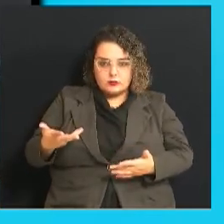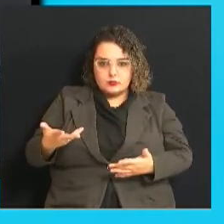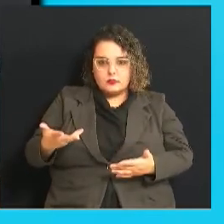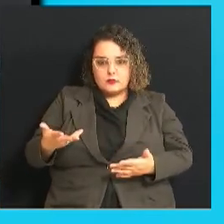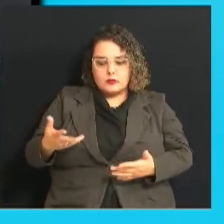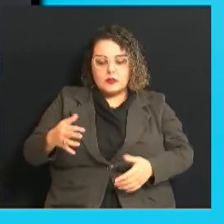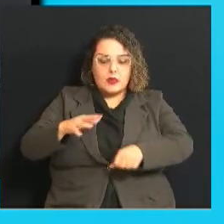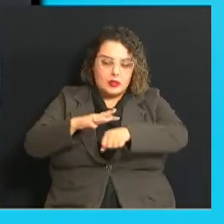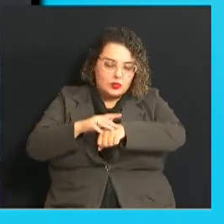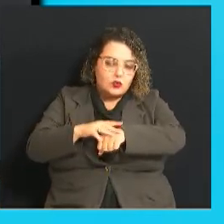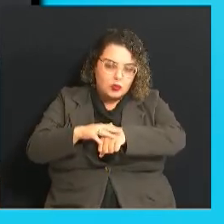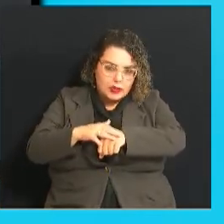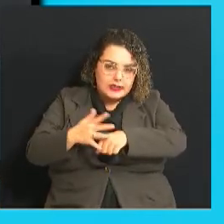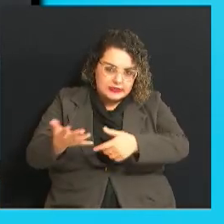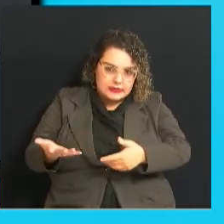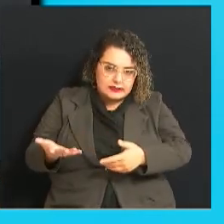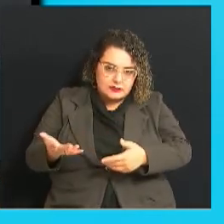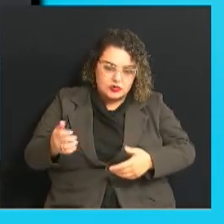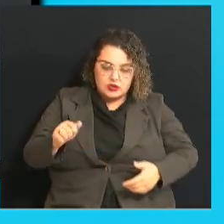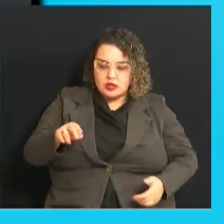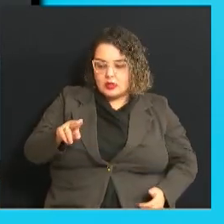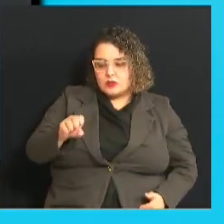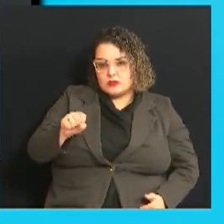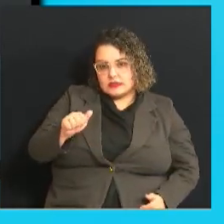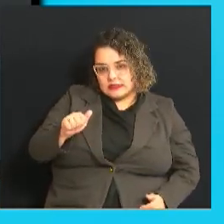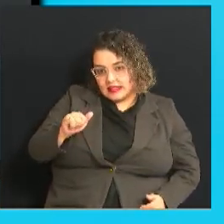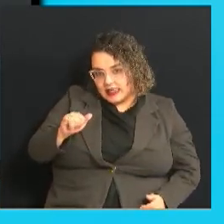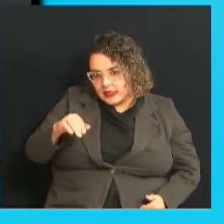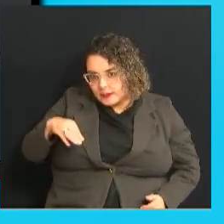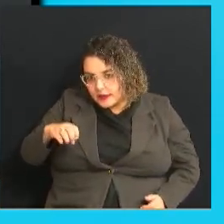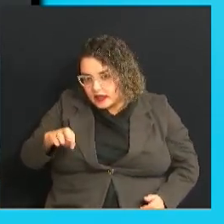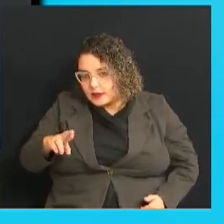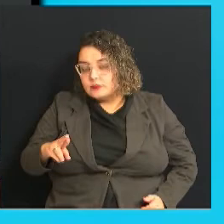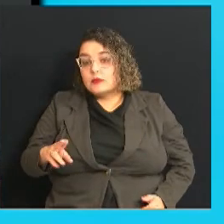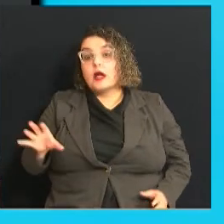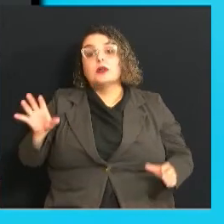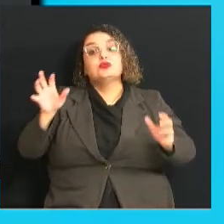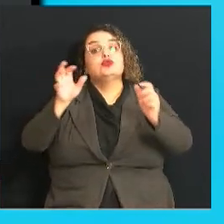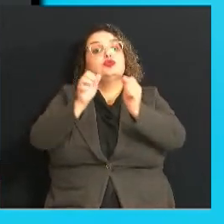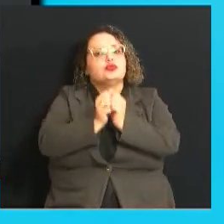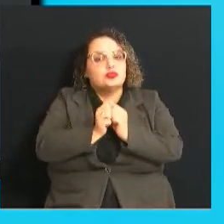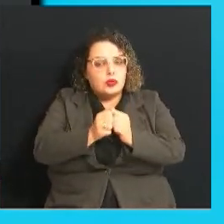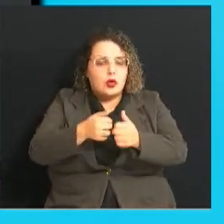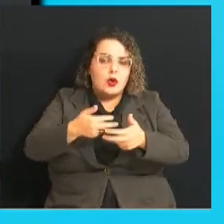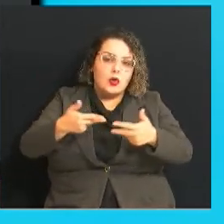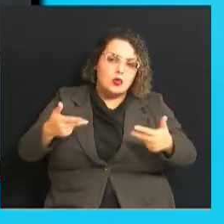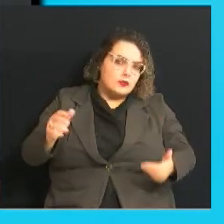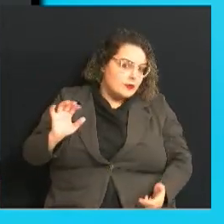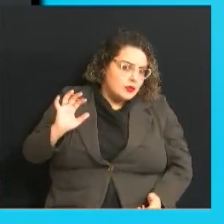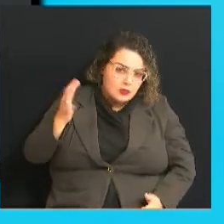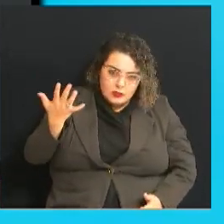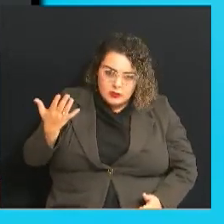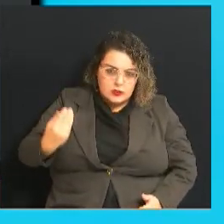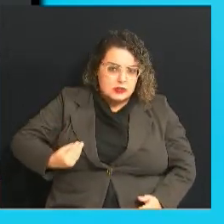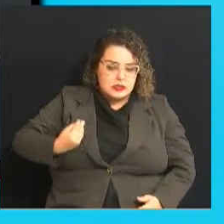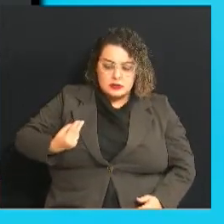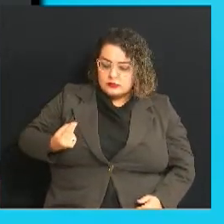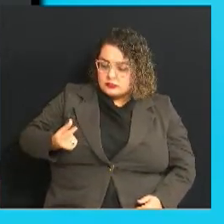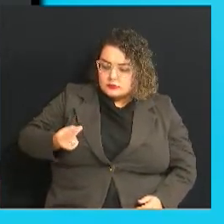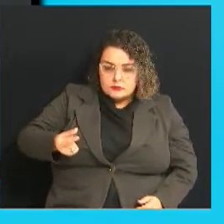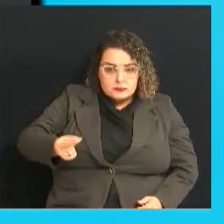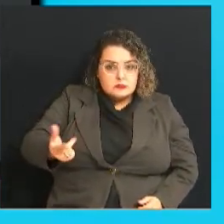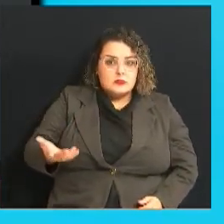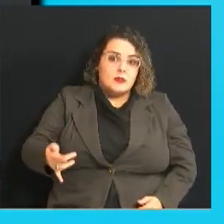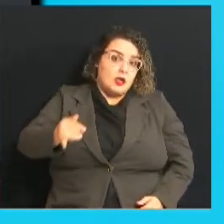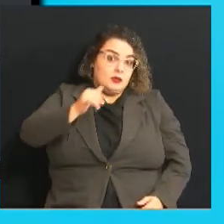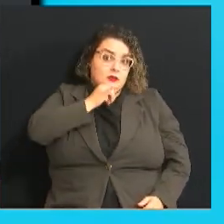doença de Alzheimer, por exemplo. Associado a isso, coisas que foram acontecendo ao longo da vida dela, como, por